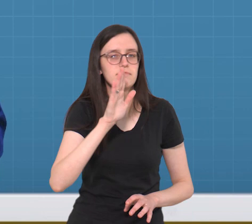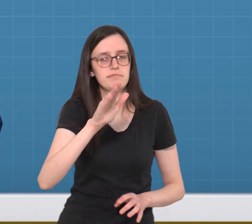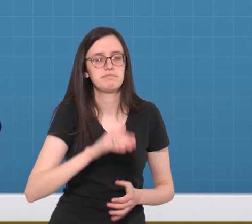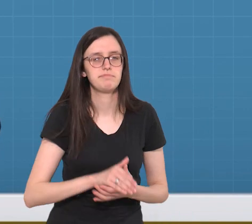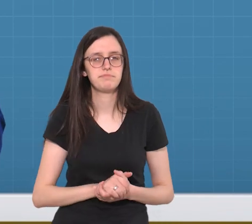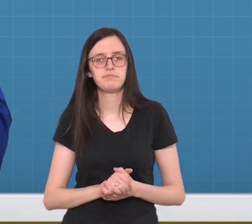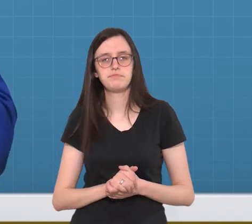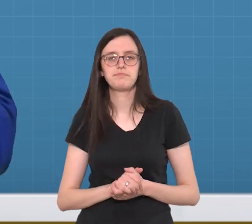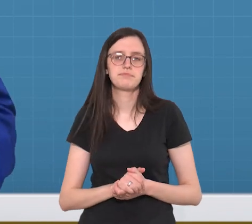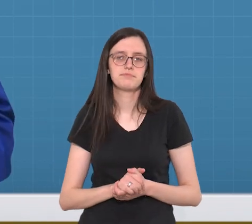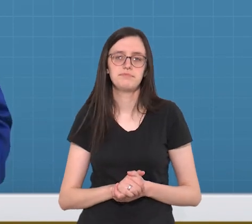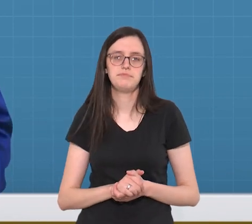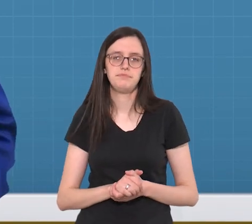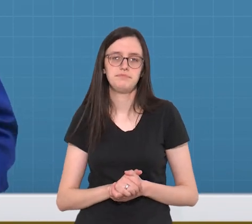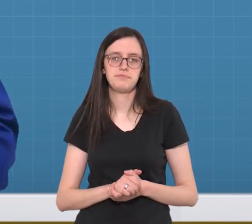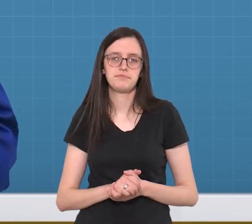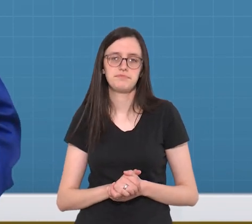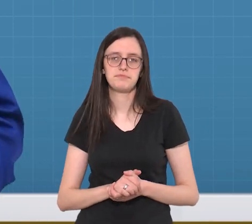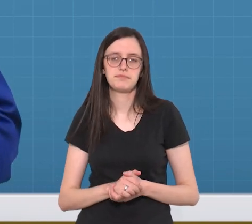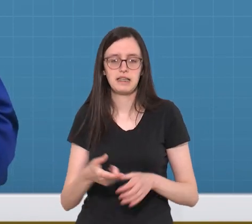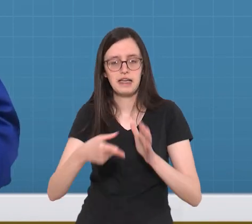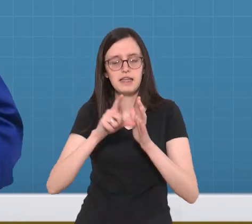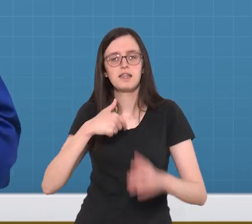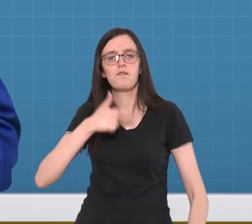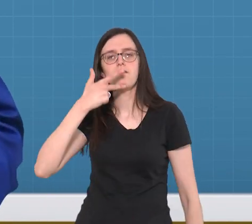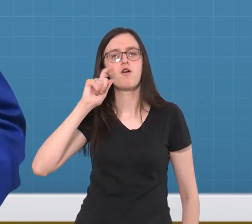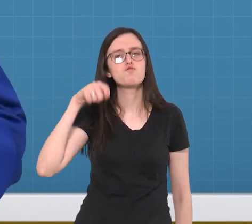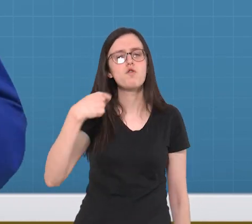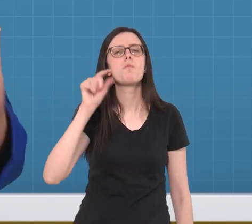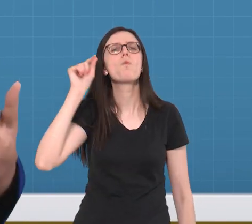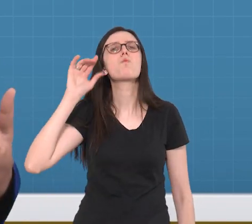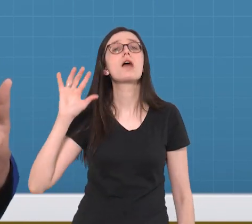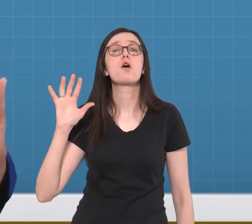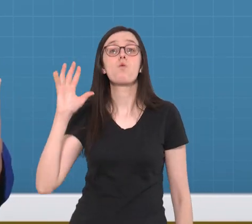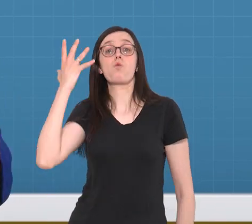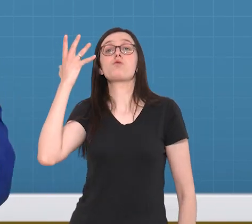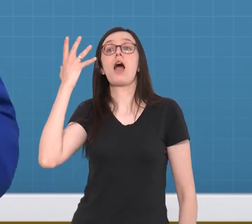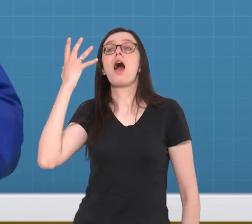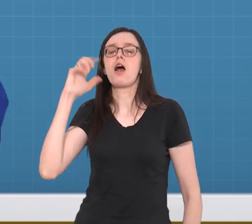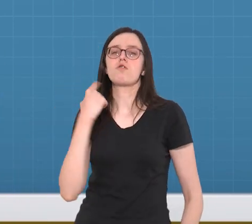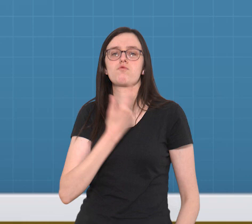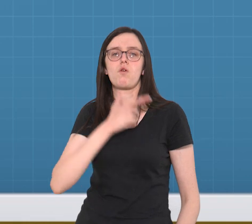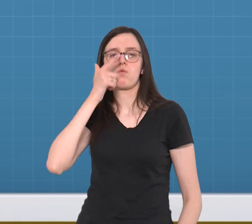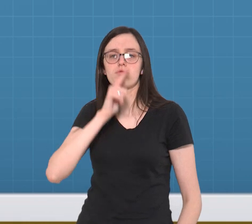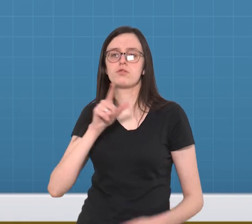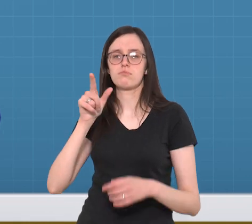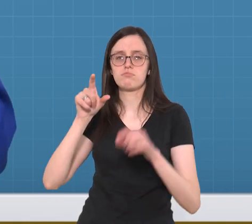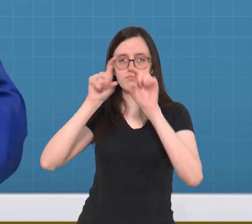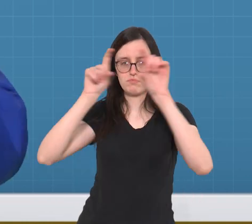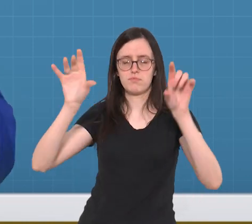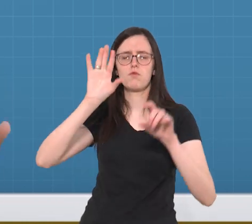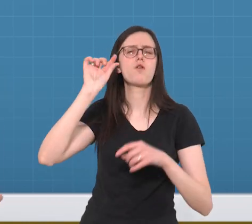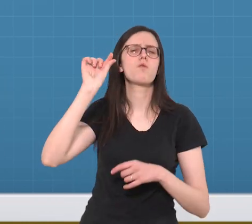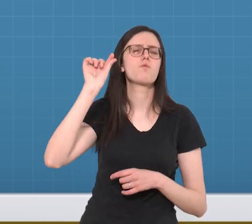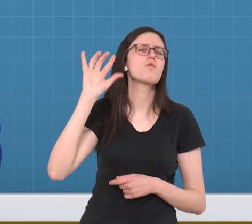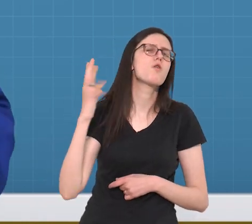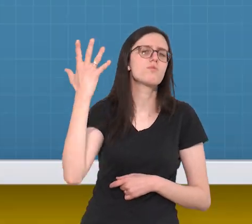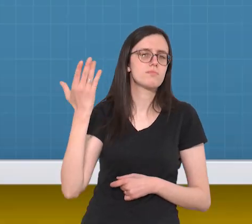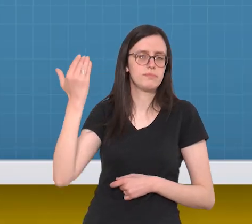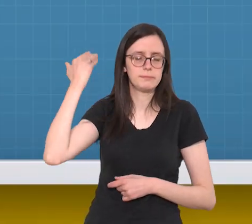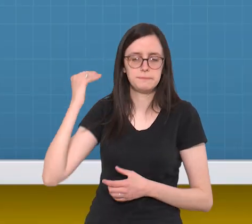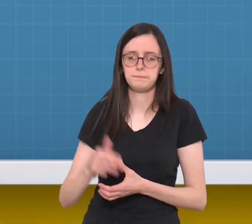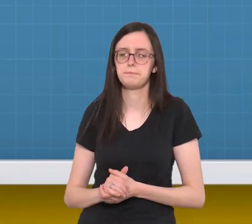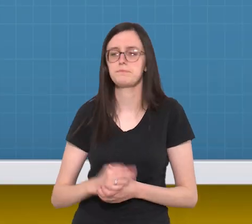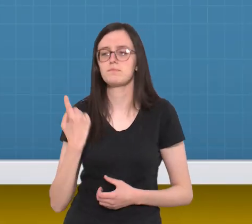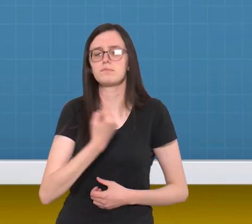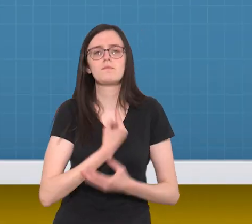bacana. Então, assim, antes, vou falar um pouquinho do que aconteceu para a gente chegar no nosso problema. O que aconteceu no passado?